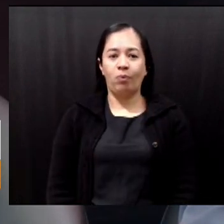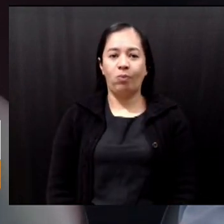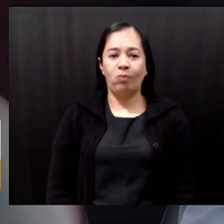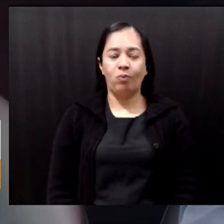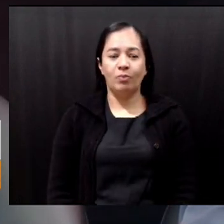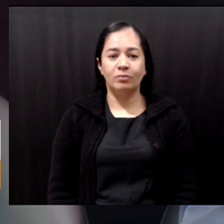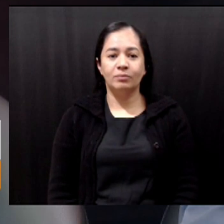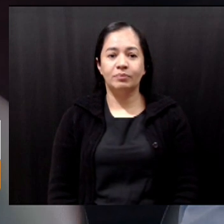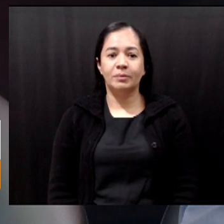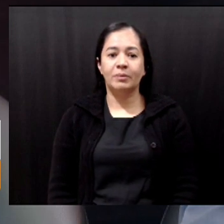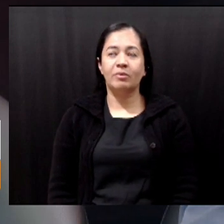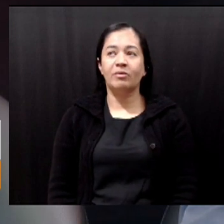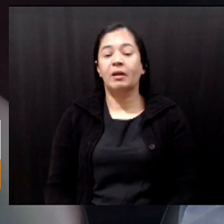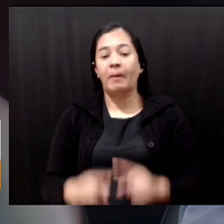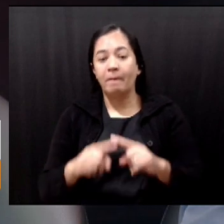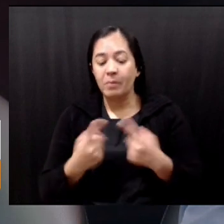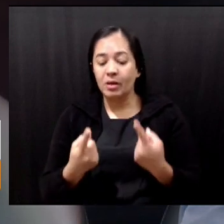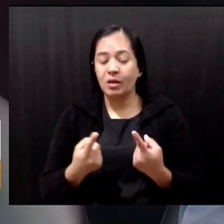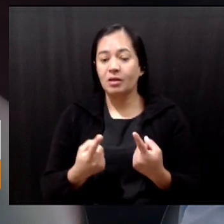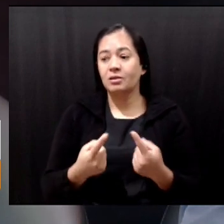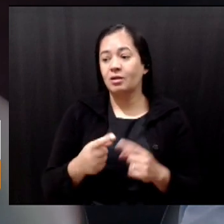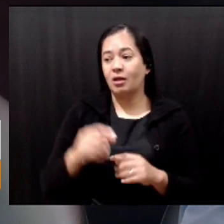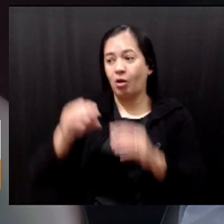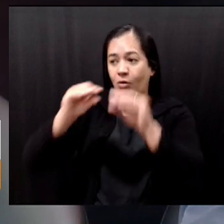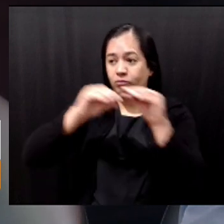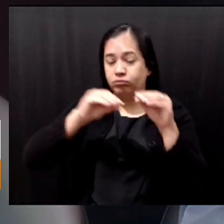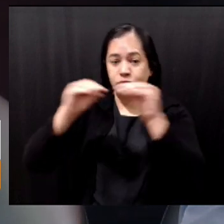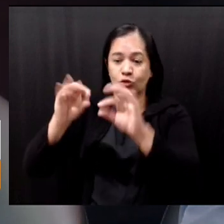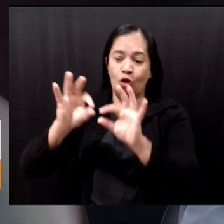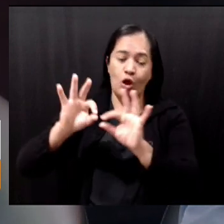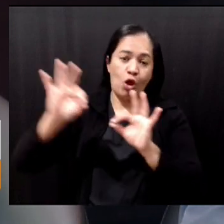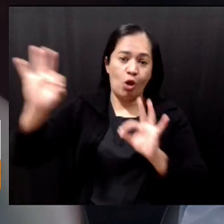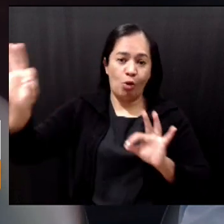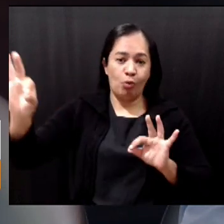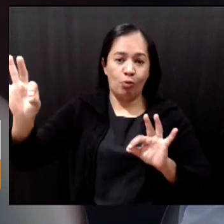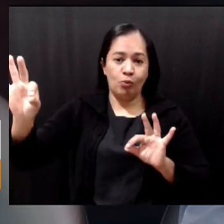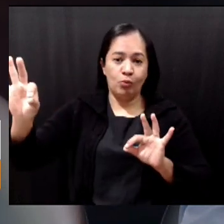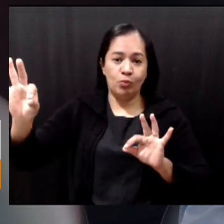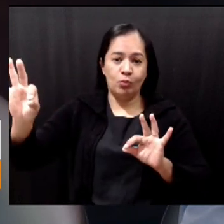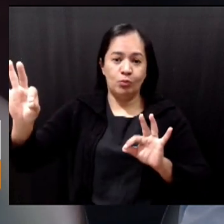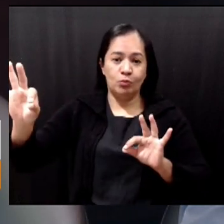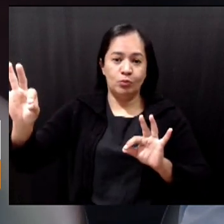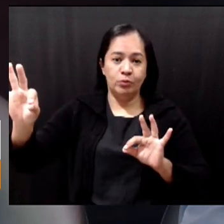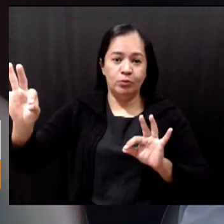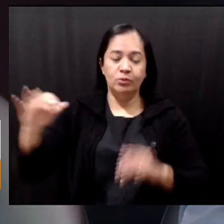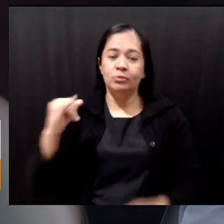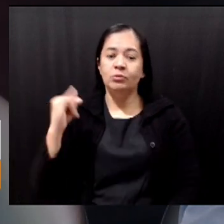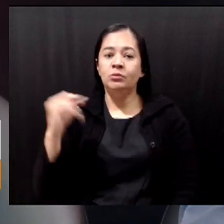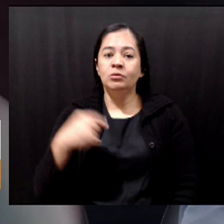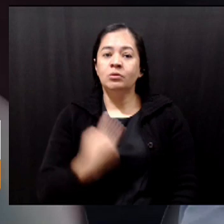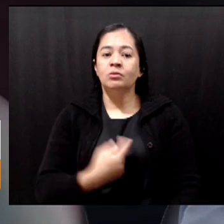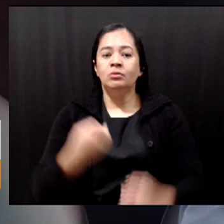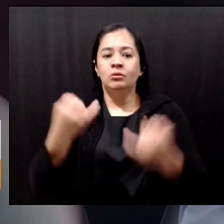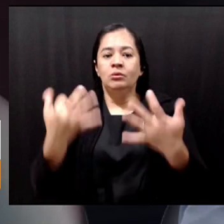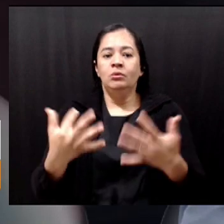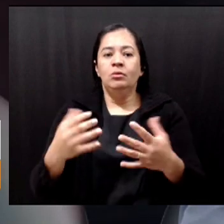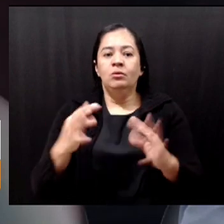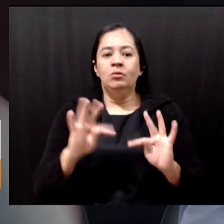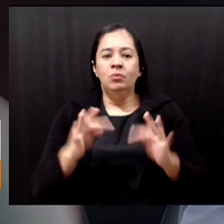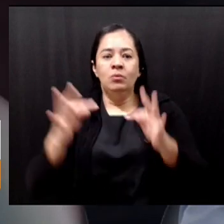Apesar da distância, né? E aí é algo que é importante a gente colocar a tecnologia e os